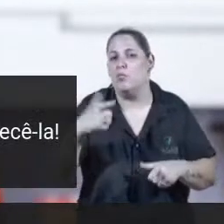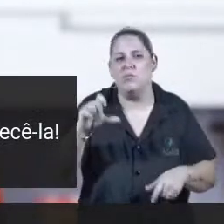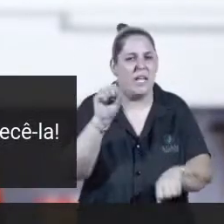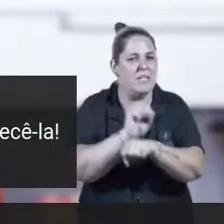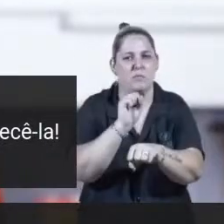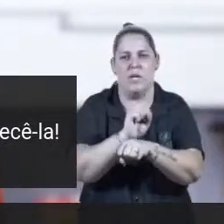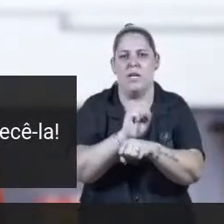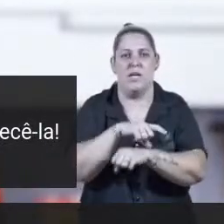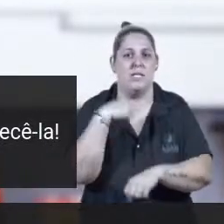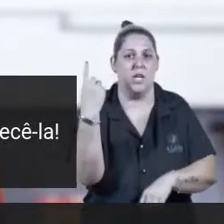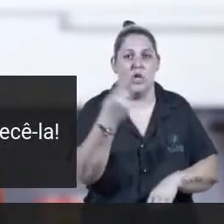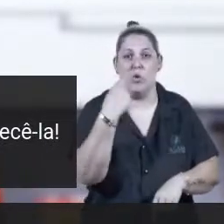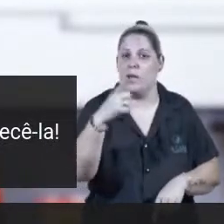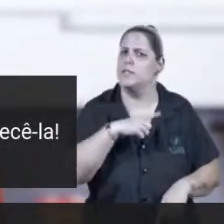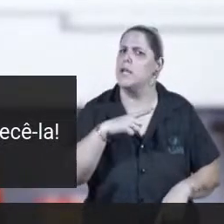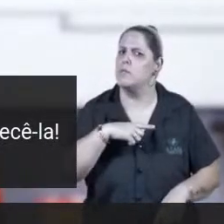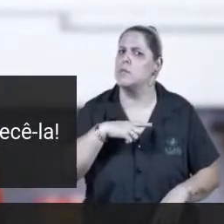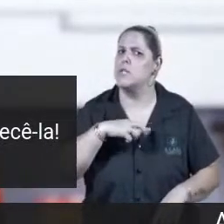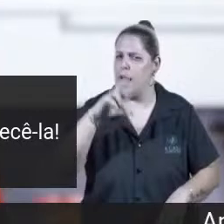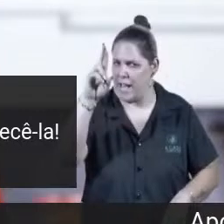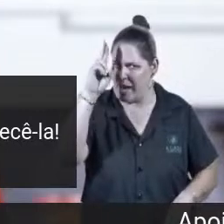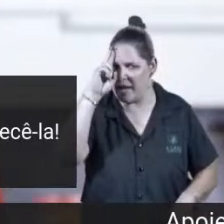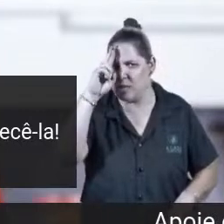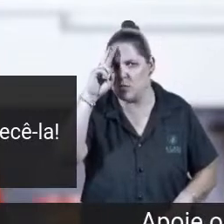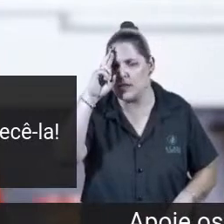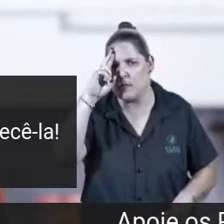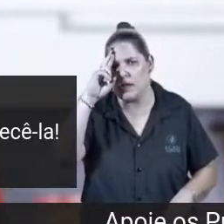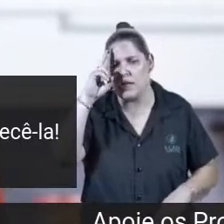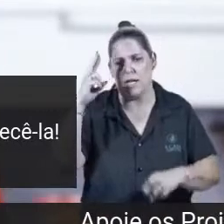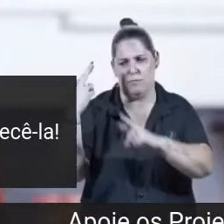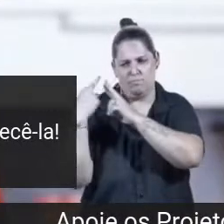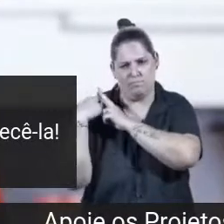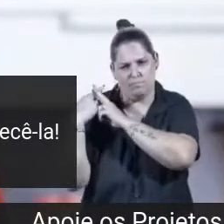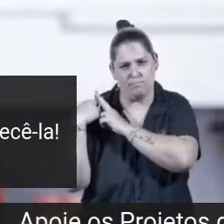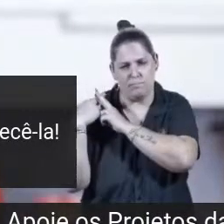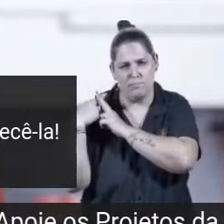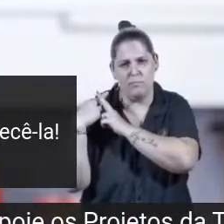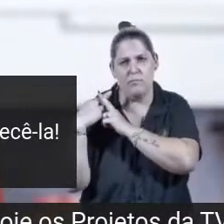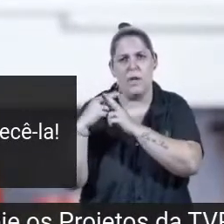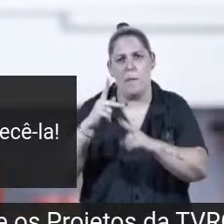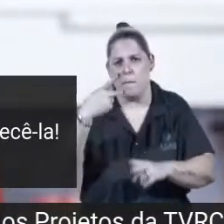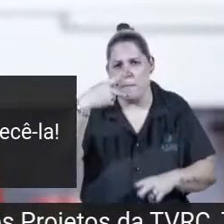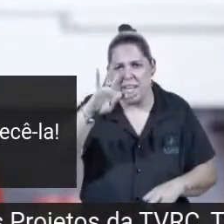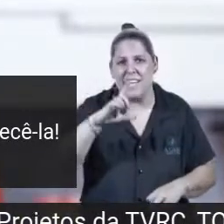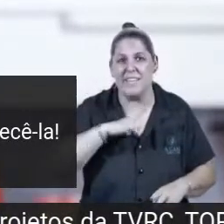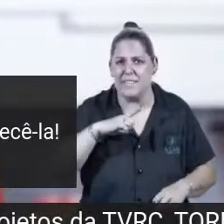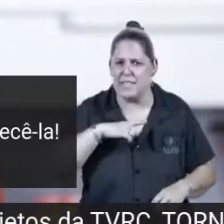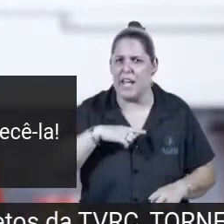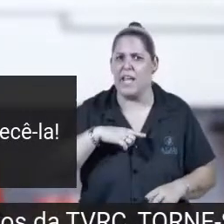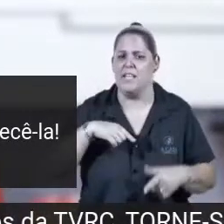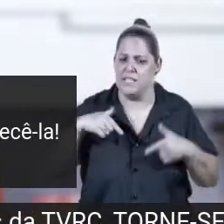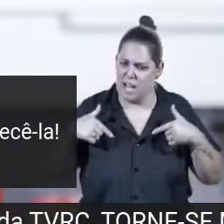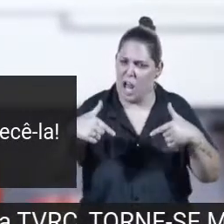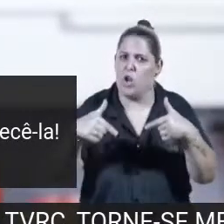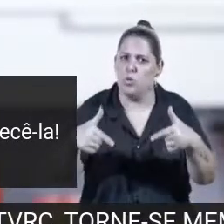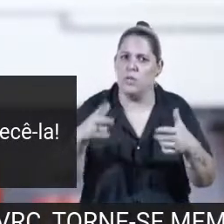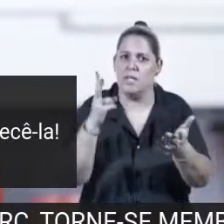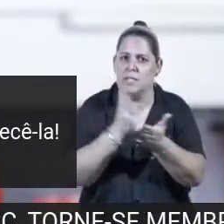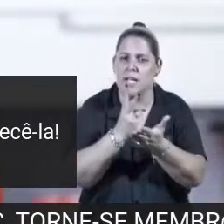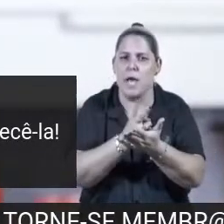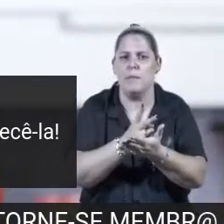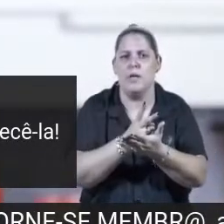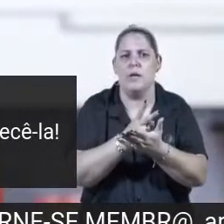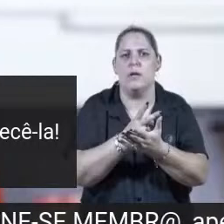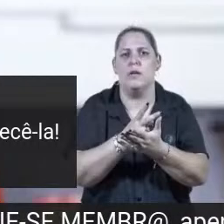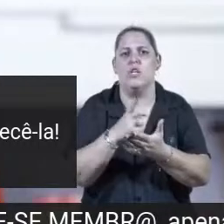nós temos a obrigação, como partido que tem essa trajetória e essa luta, que teve nos seus quadros Paulo Freire,